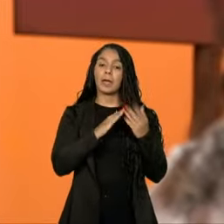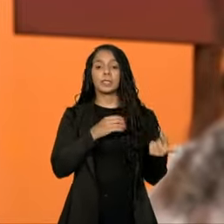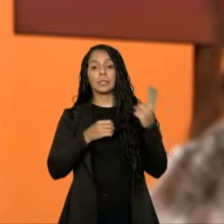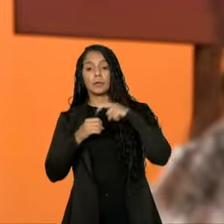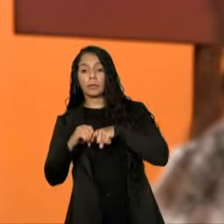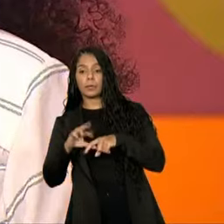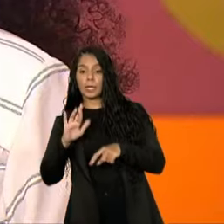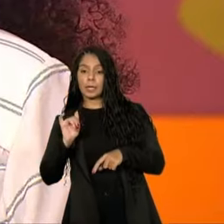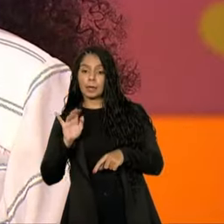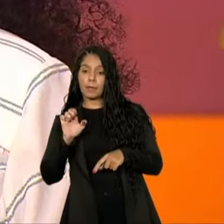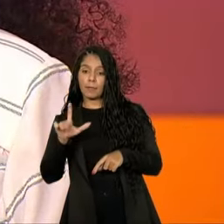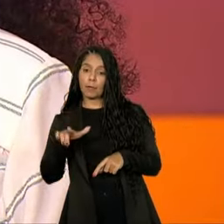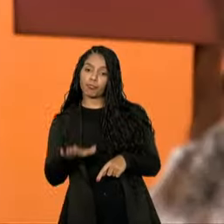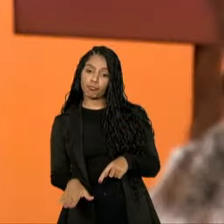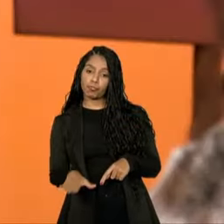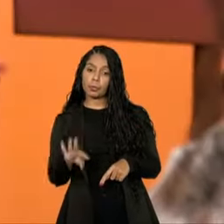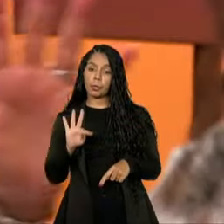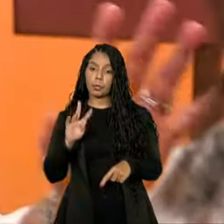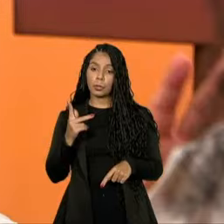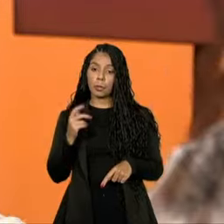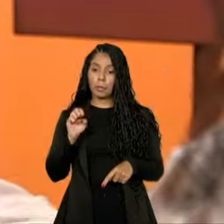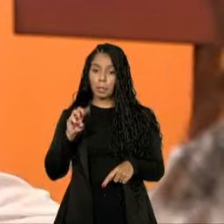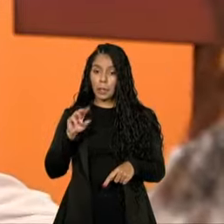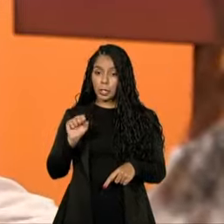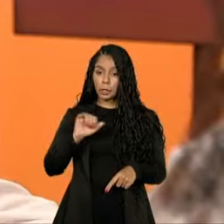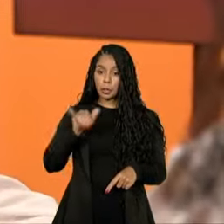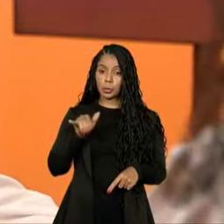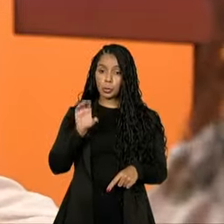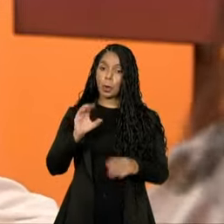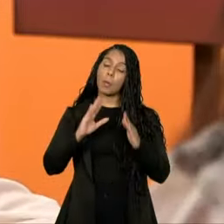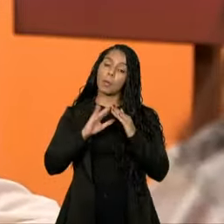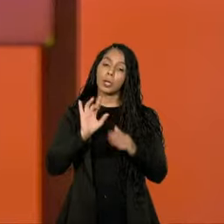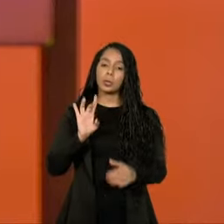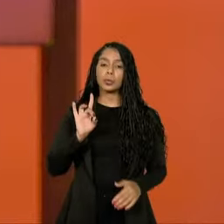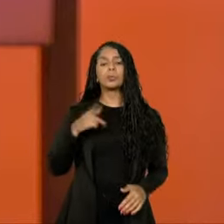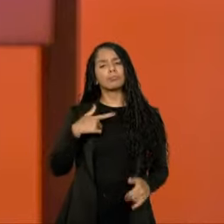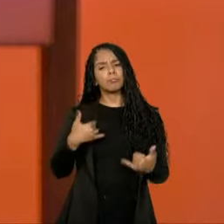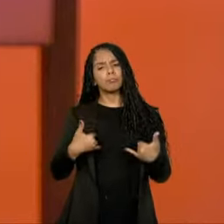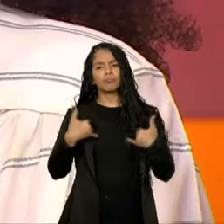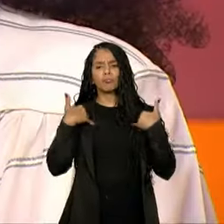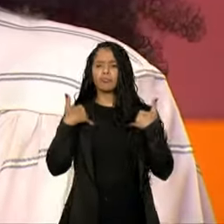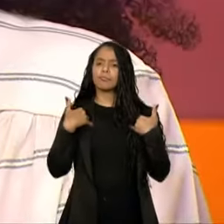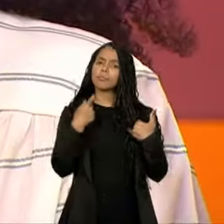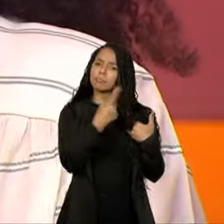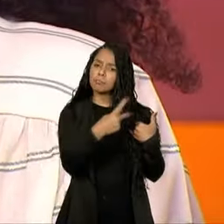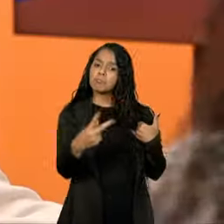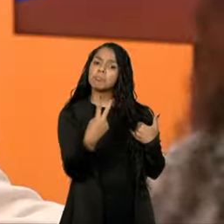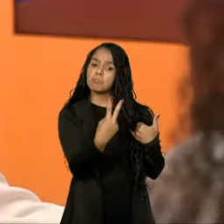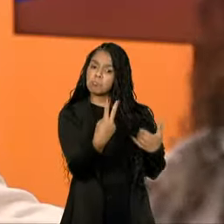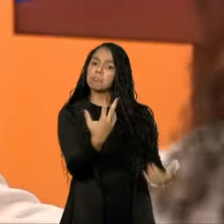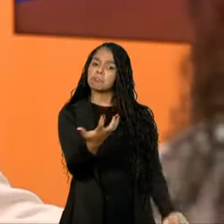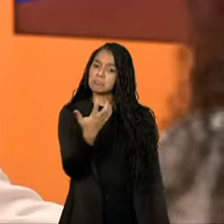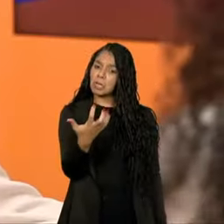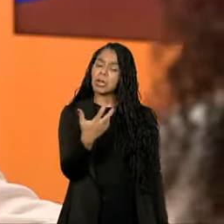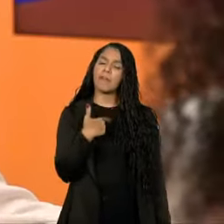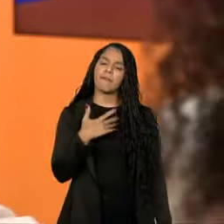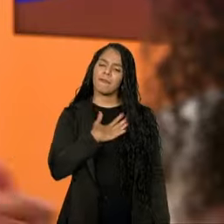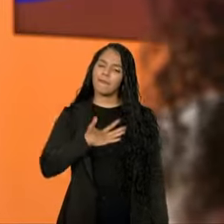que era pequenininho, e deixei Tomás e João já morando sozinhos. E eu fiquei muito orgulhosa deles quererem...